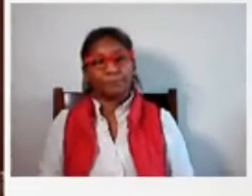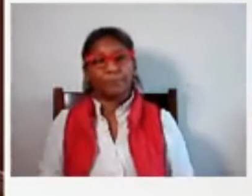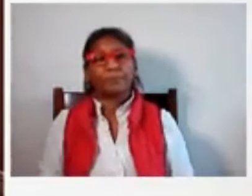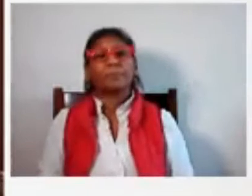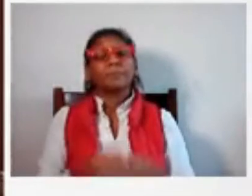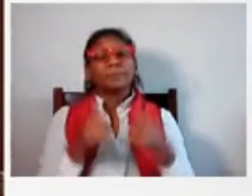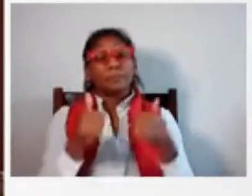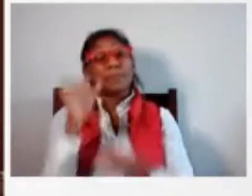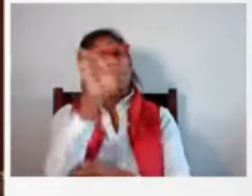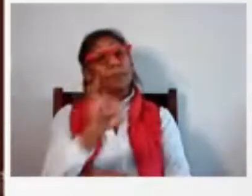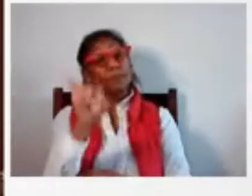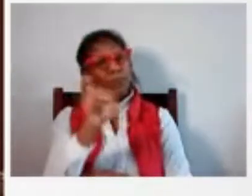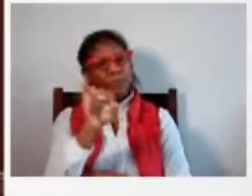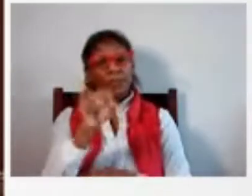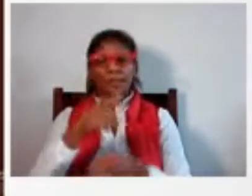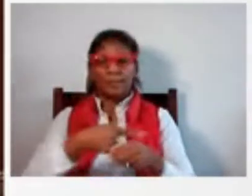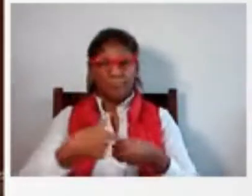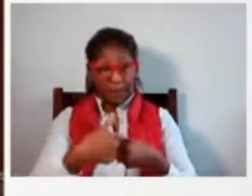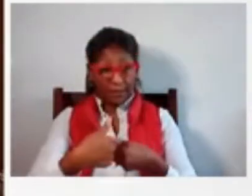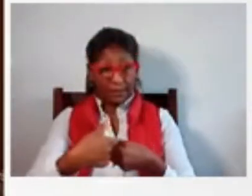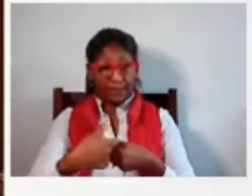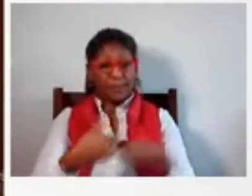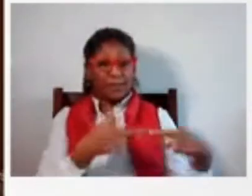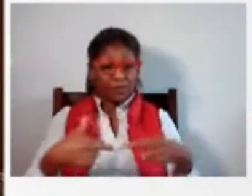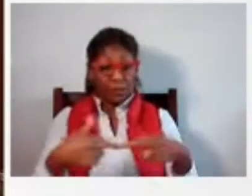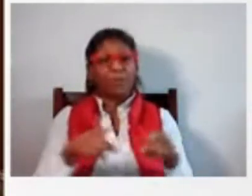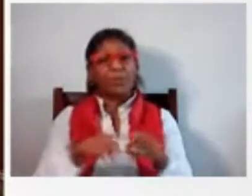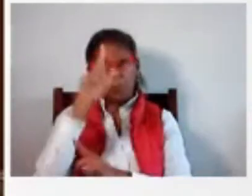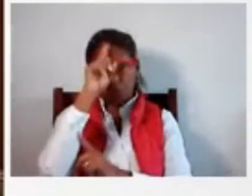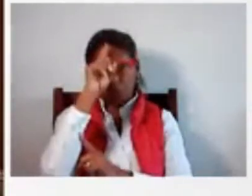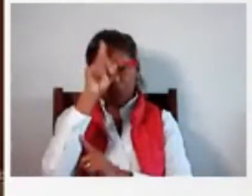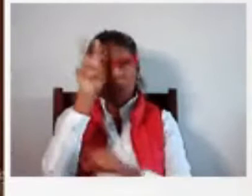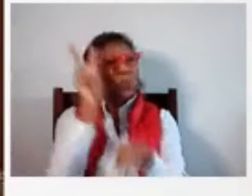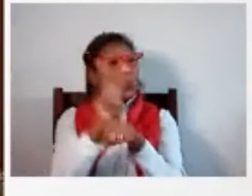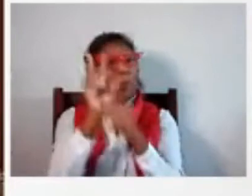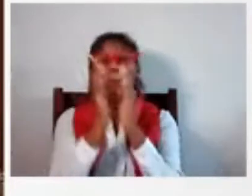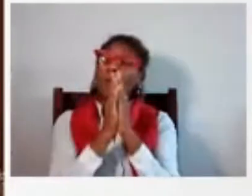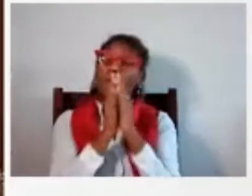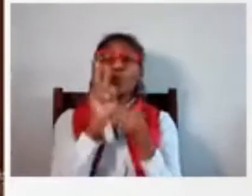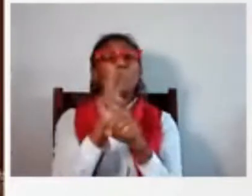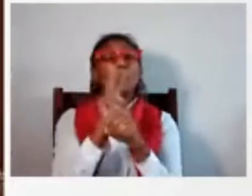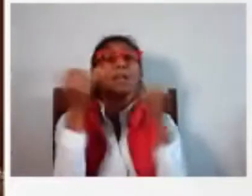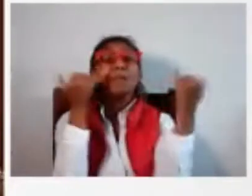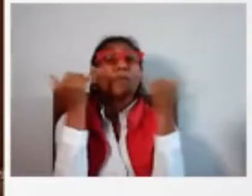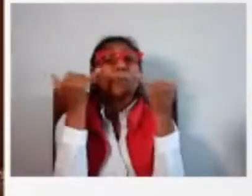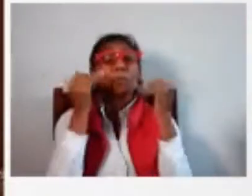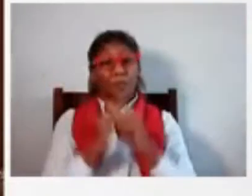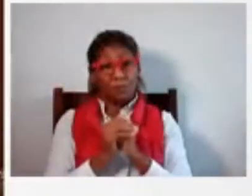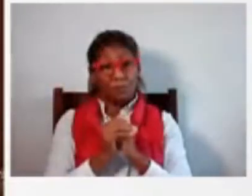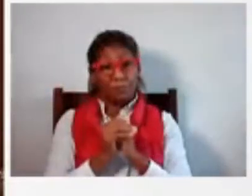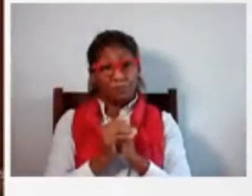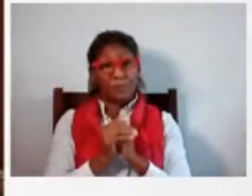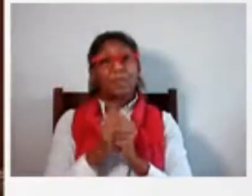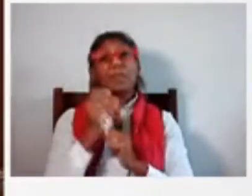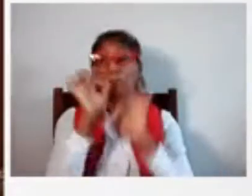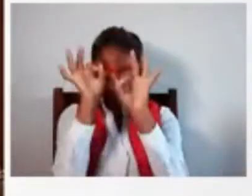de que os municípios e os hospitais tenham muito cuidado no lançamento dos dados, das informações, para que eles efetivamente